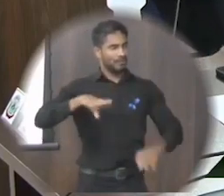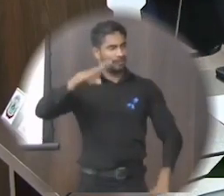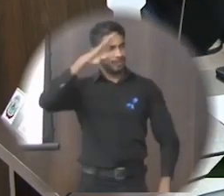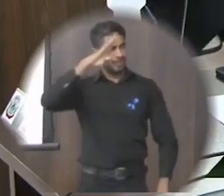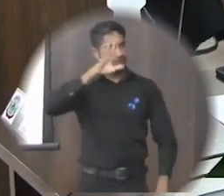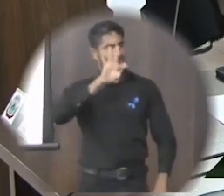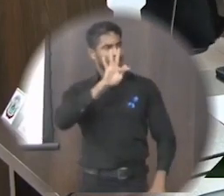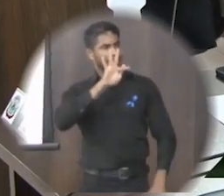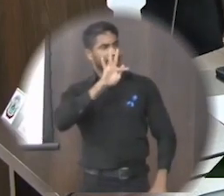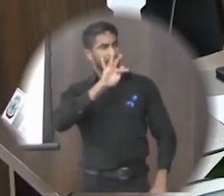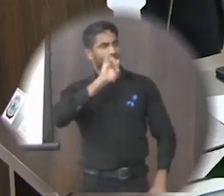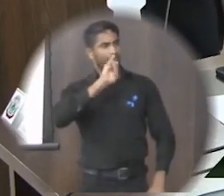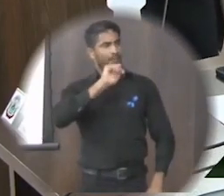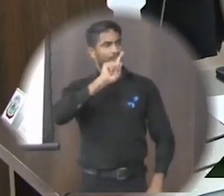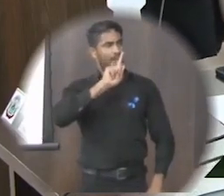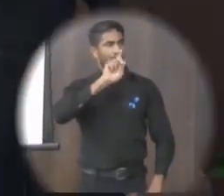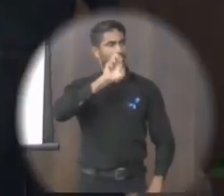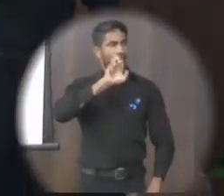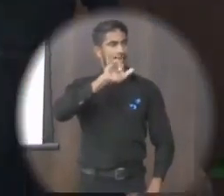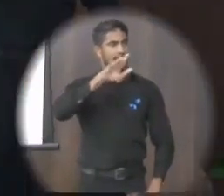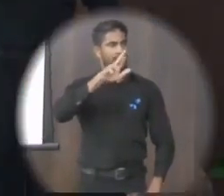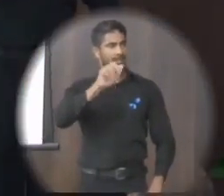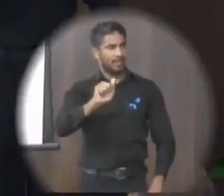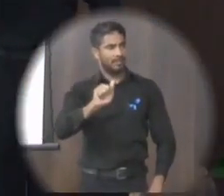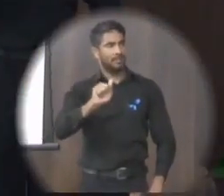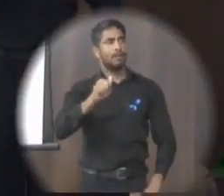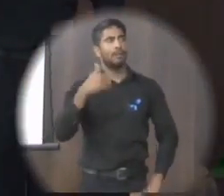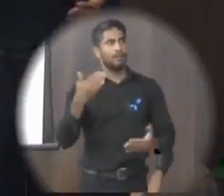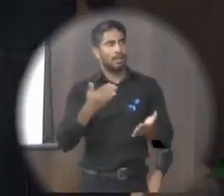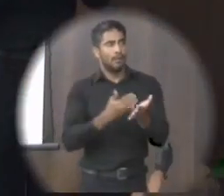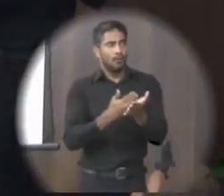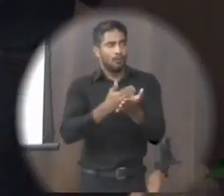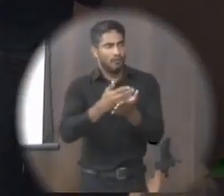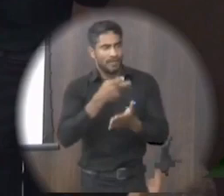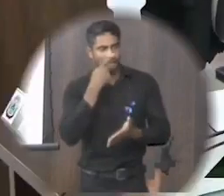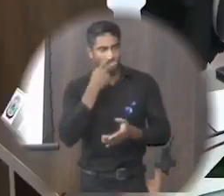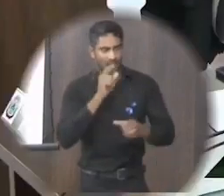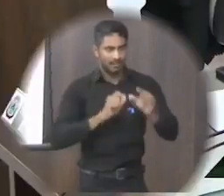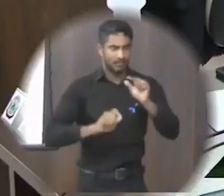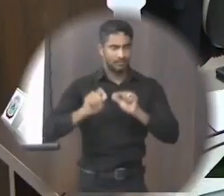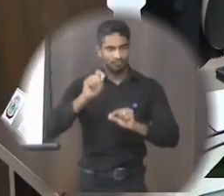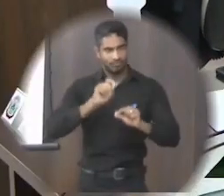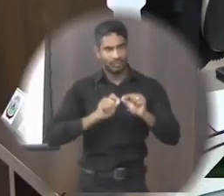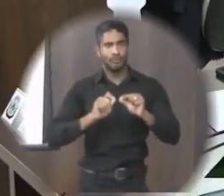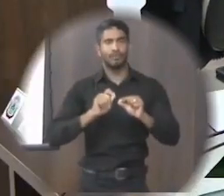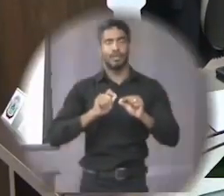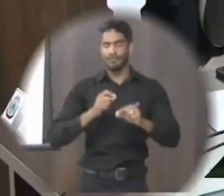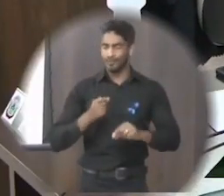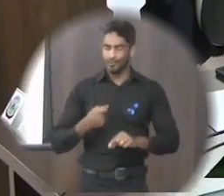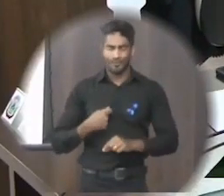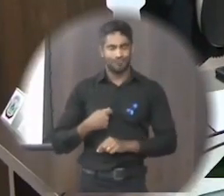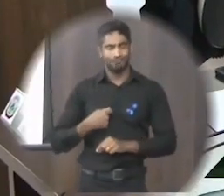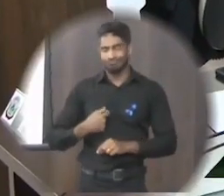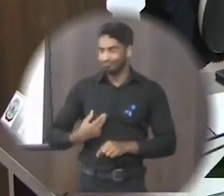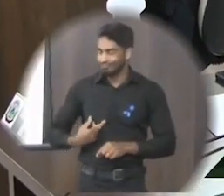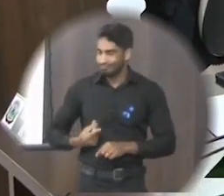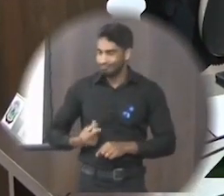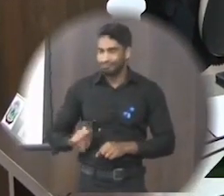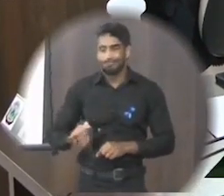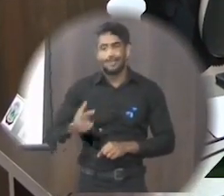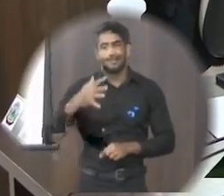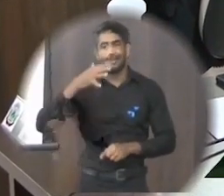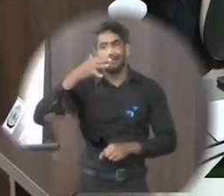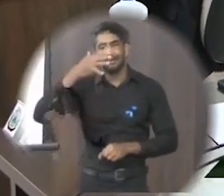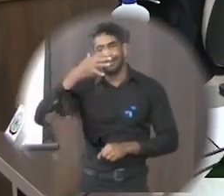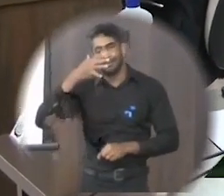Figueira. Obrigado. Tenente, eu quero começar falando que eu sou um eterno admirador, um fã